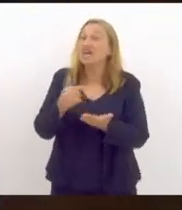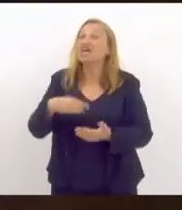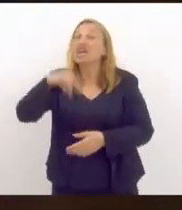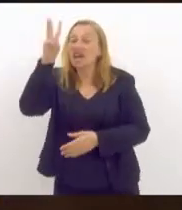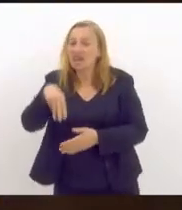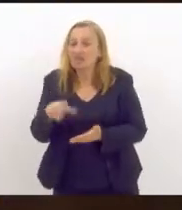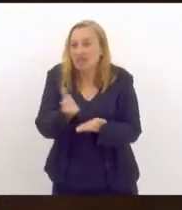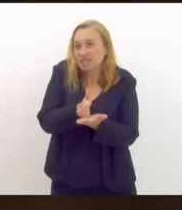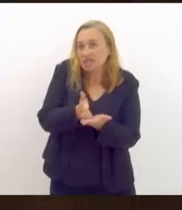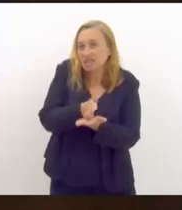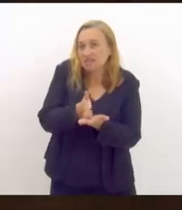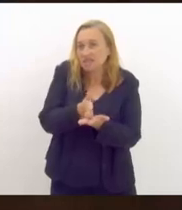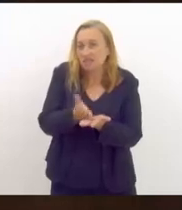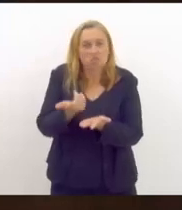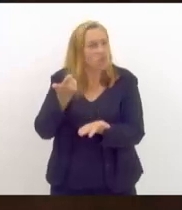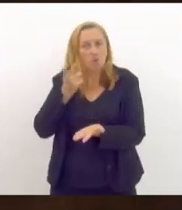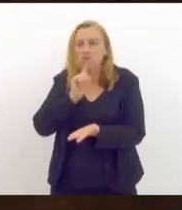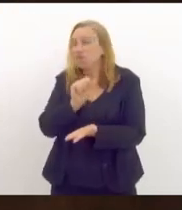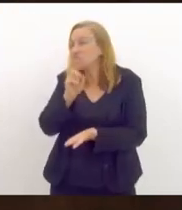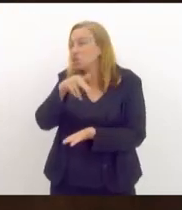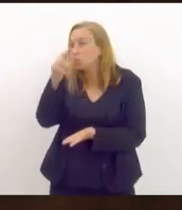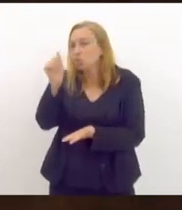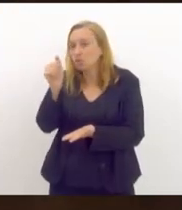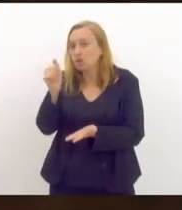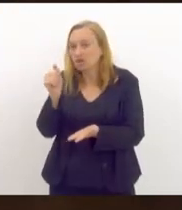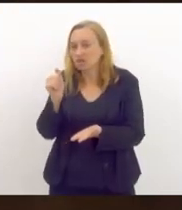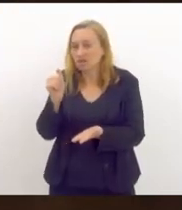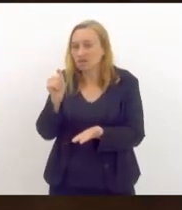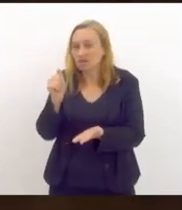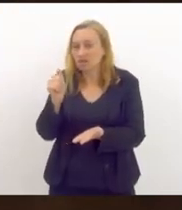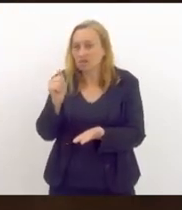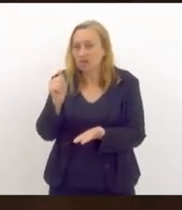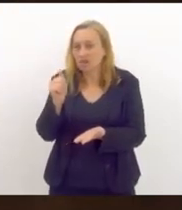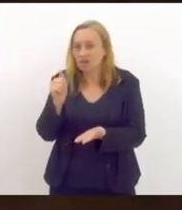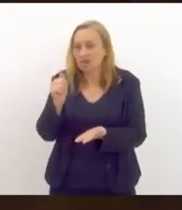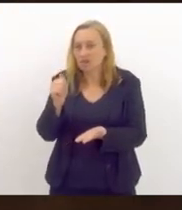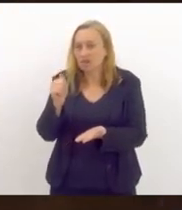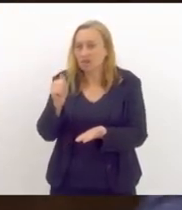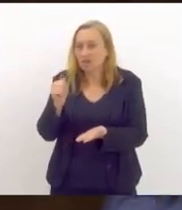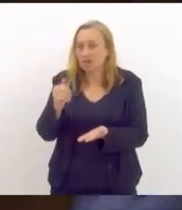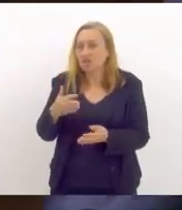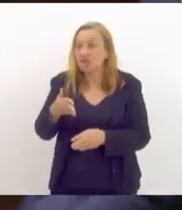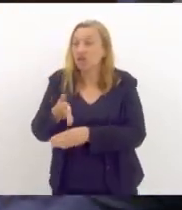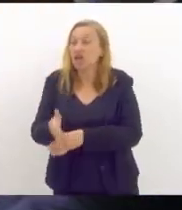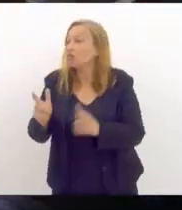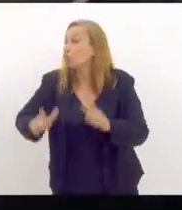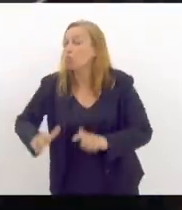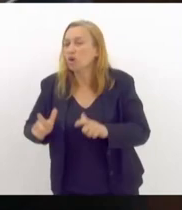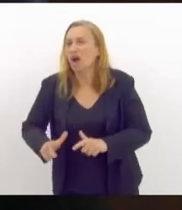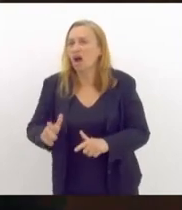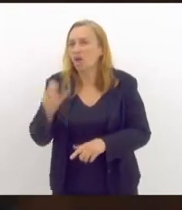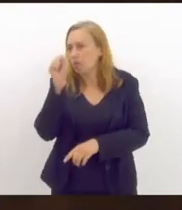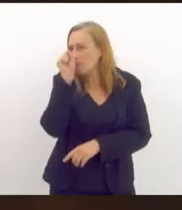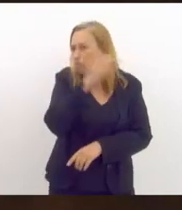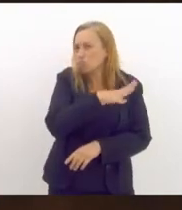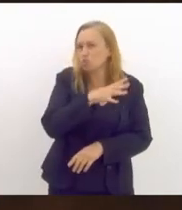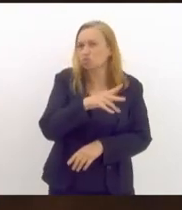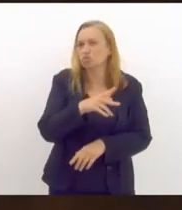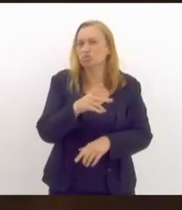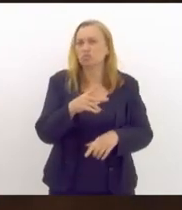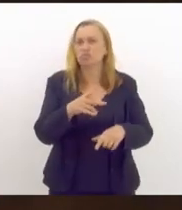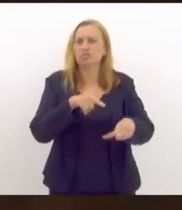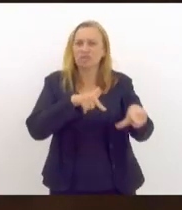em cima do muro não vai conseguir nunca botar os pés no chão entendeu é um absurdo o trabalho dessa menina